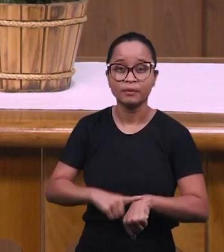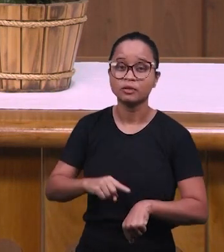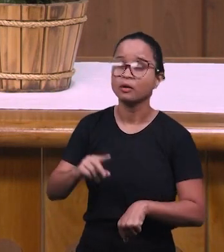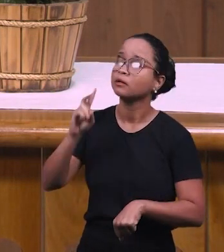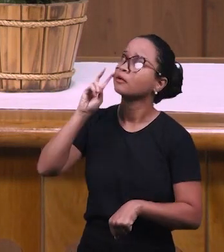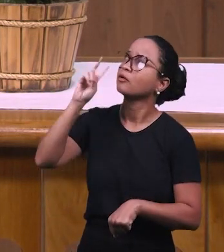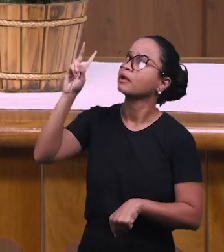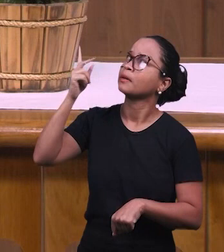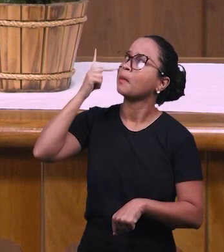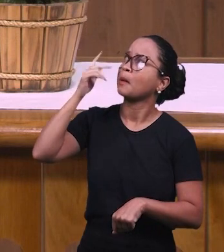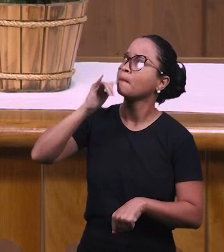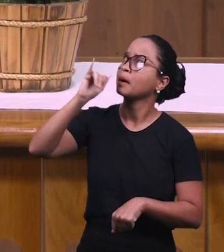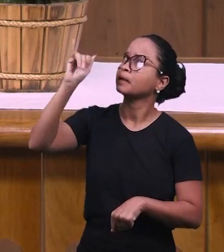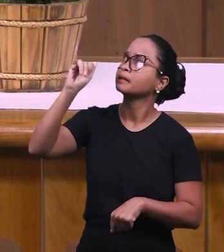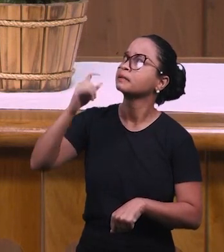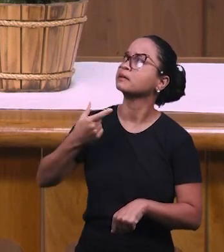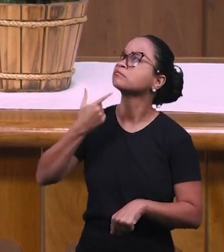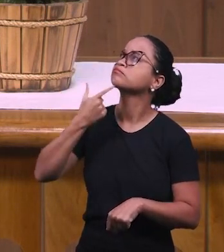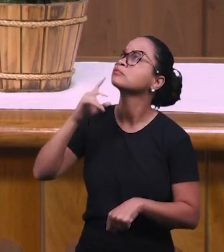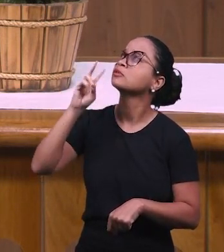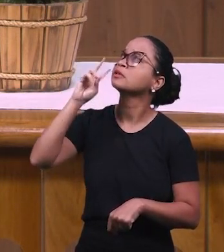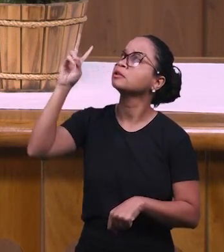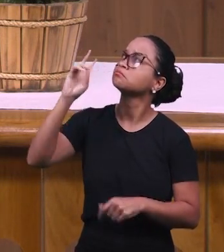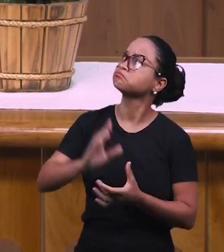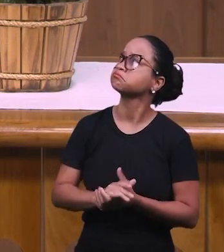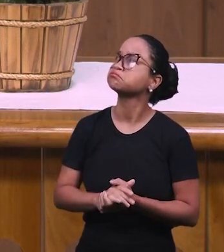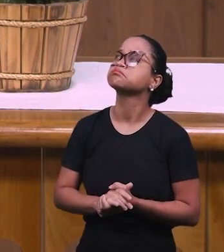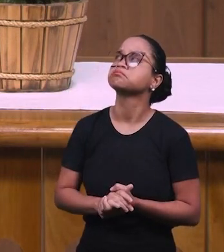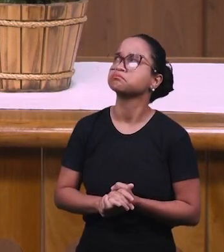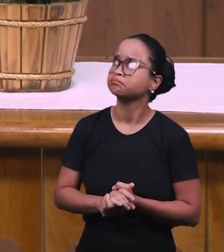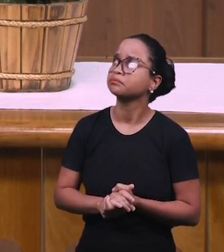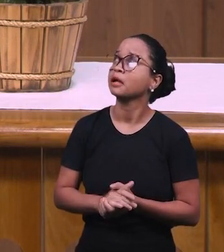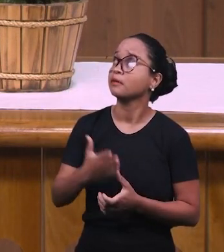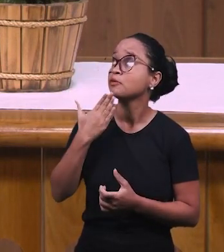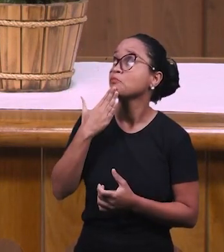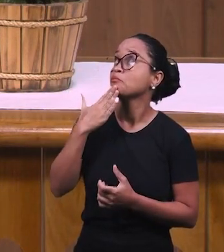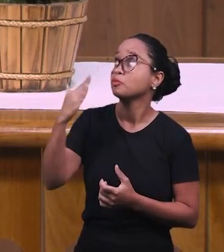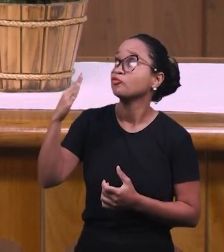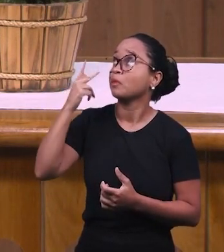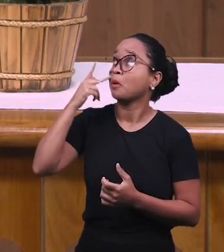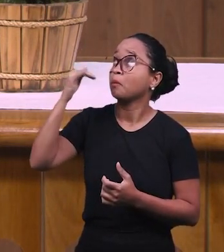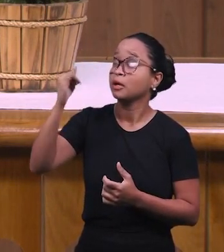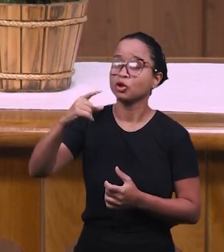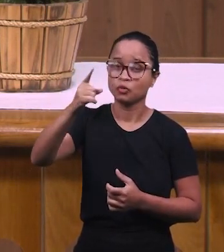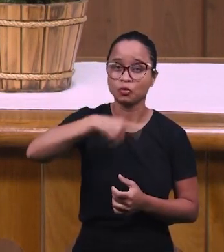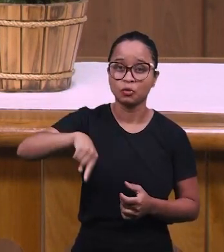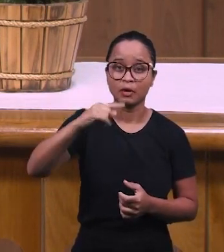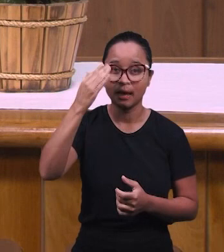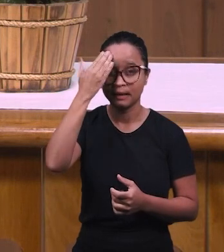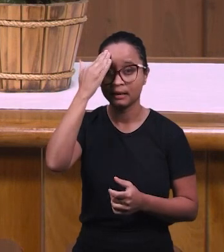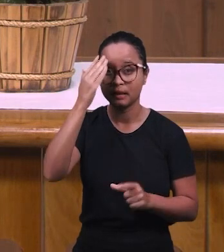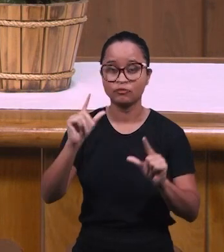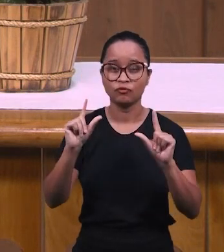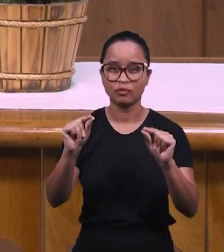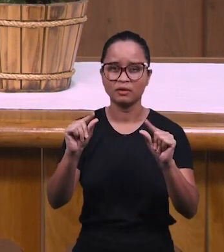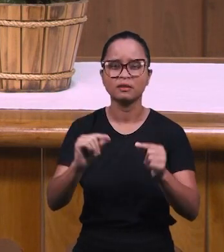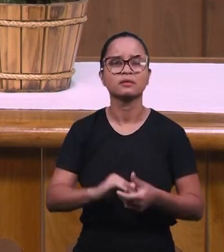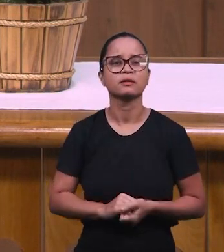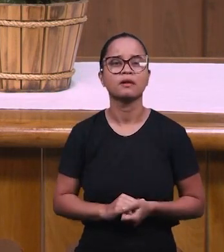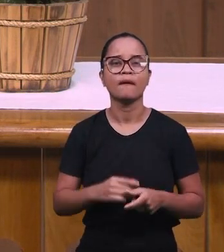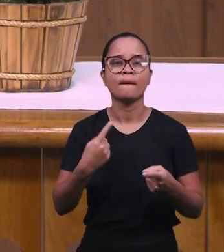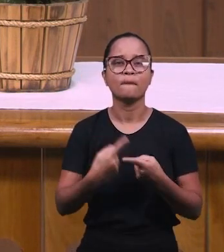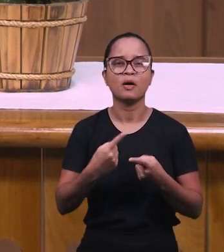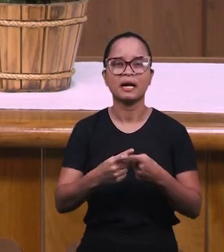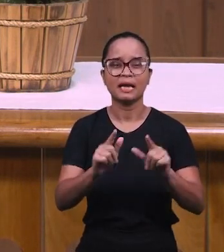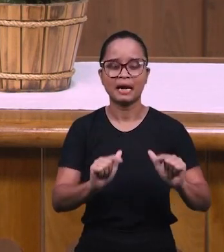quando ele olha para o Pai, quando ele olha para o alto, quando ele faz esse pedido ao Pai, nós entendemos isso, que ele